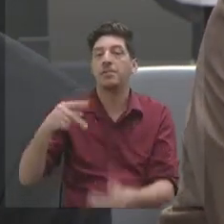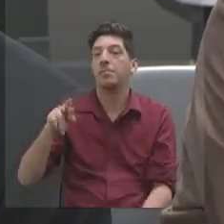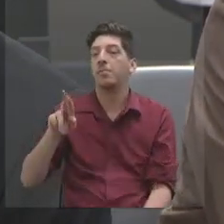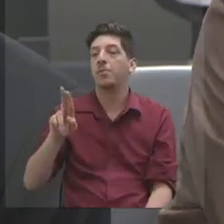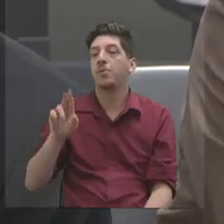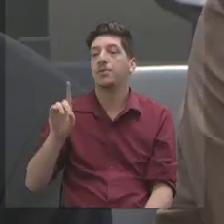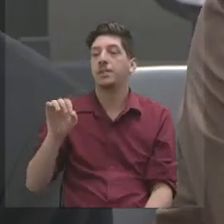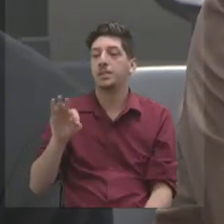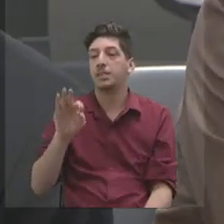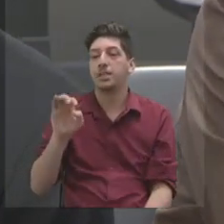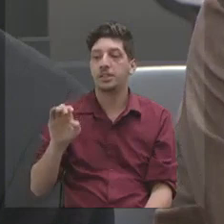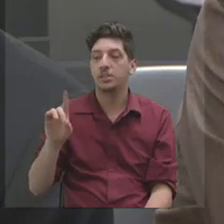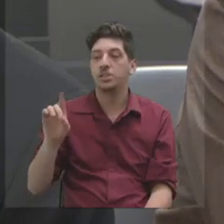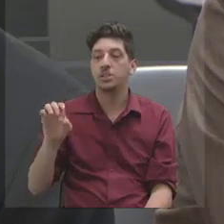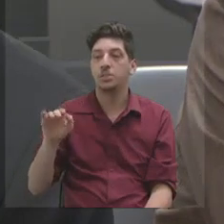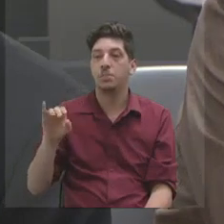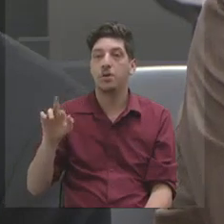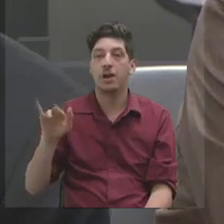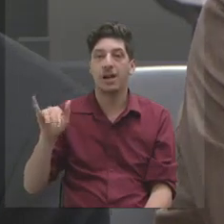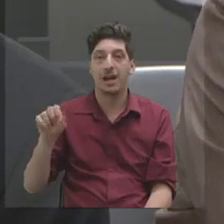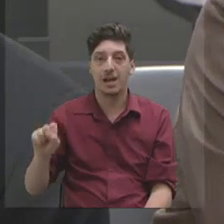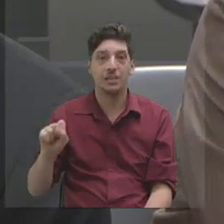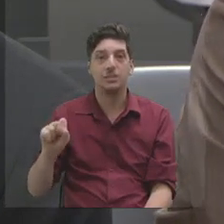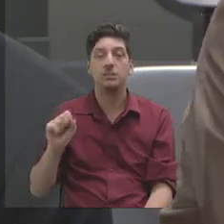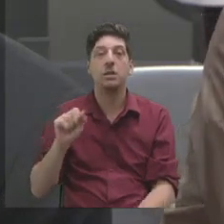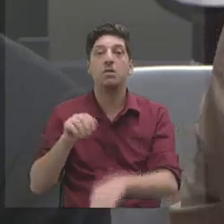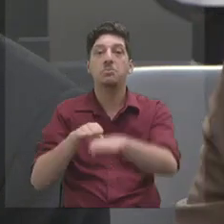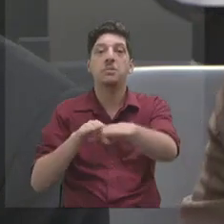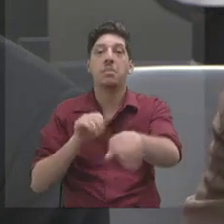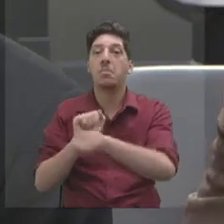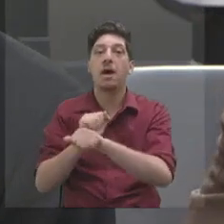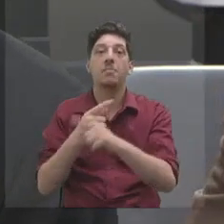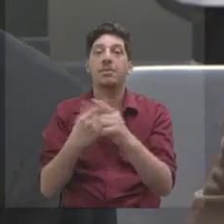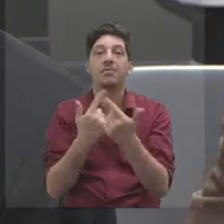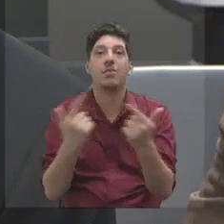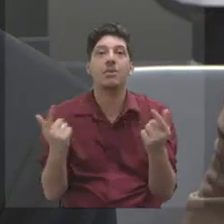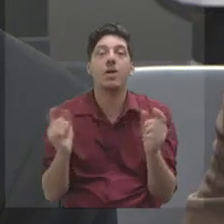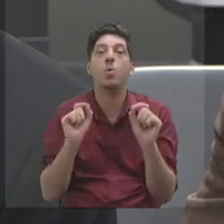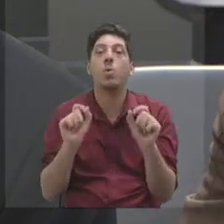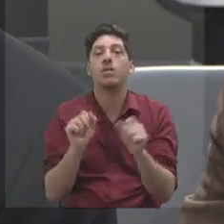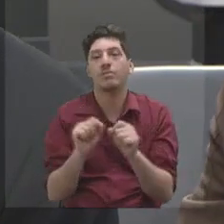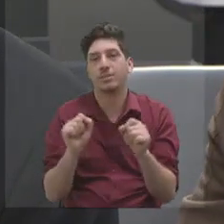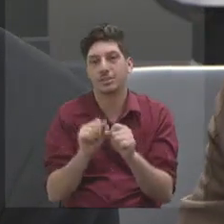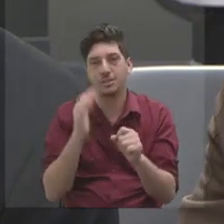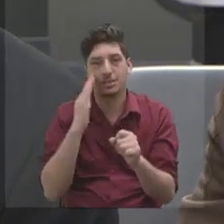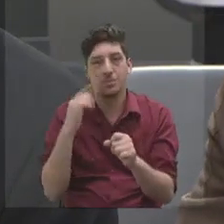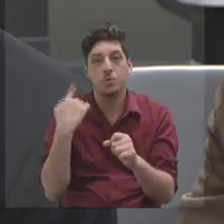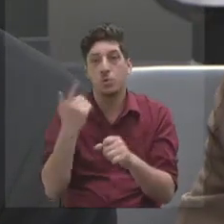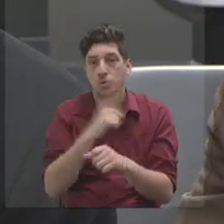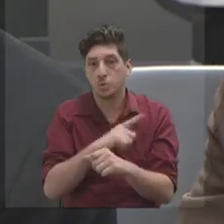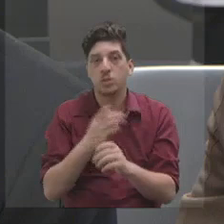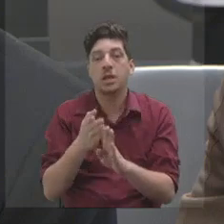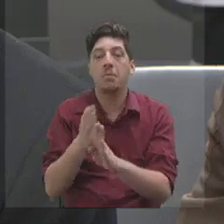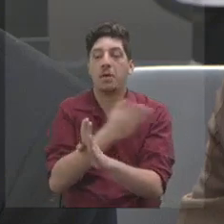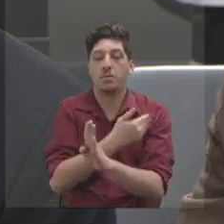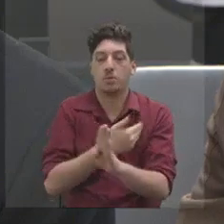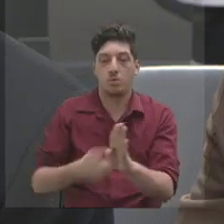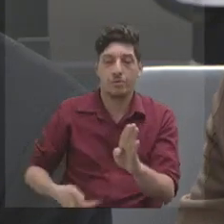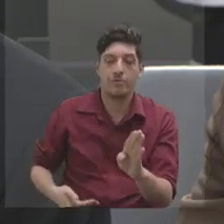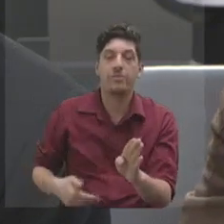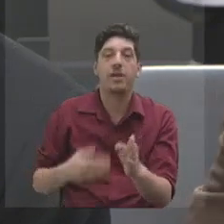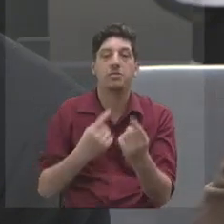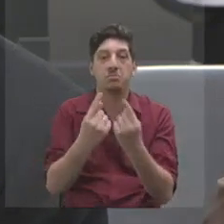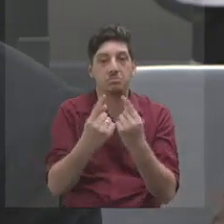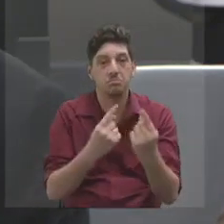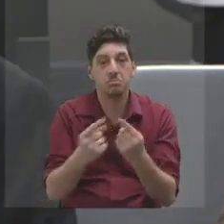o trânsito fica parado por horas porque não há o que se fazer então nós havíamos conseguido ainda no governo passado que essa estrada fosse